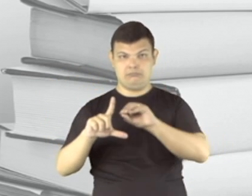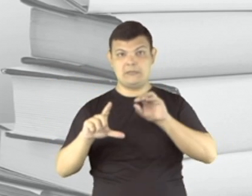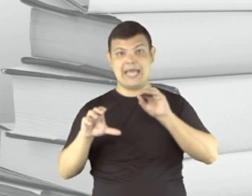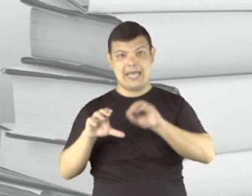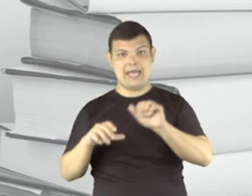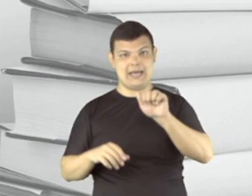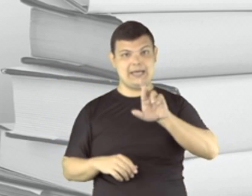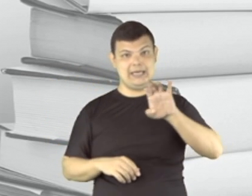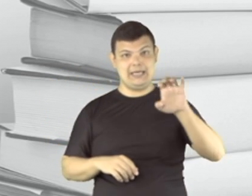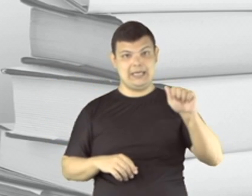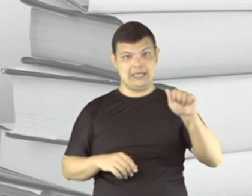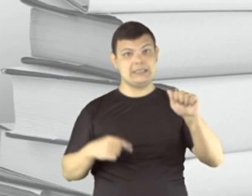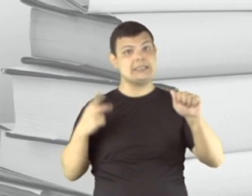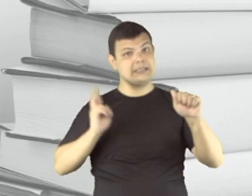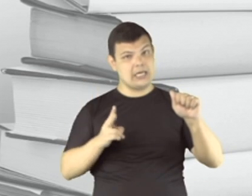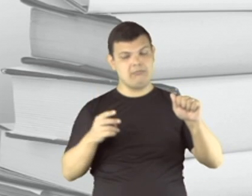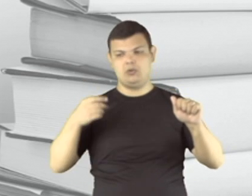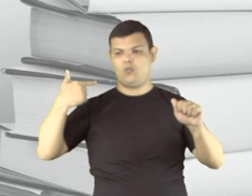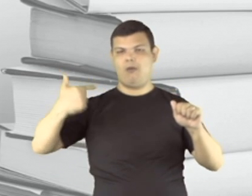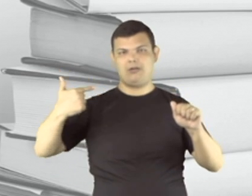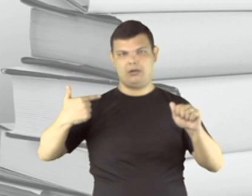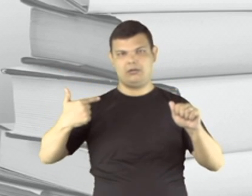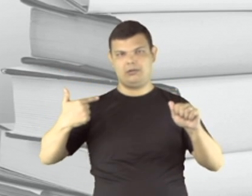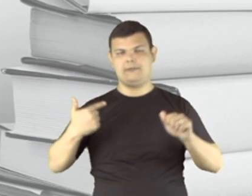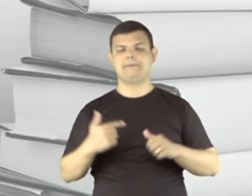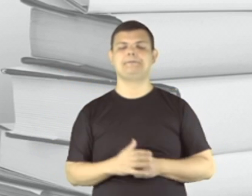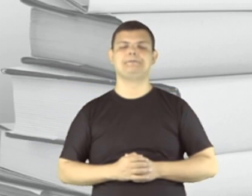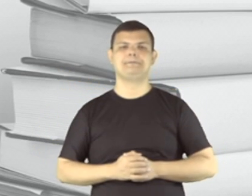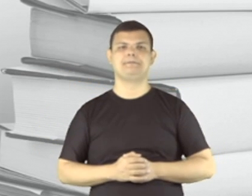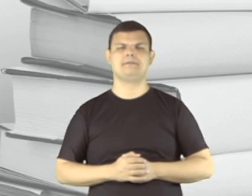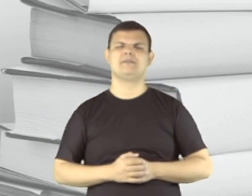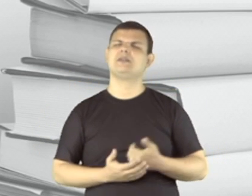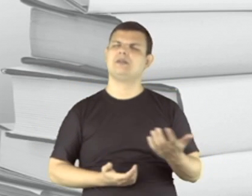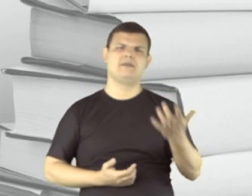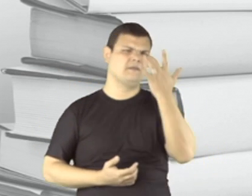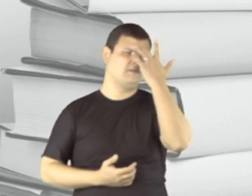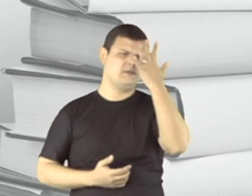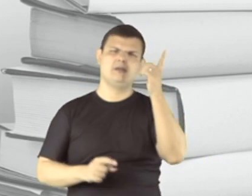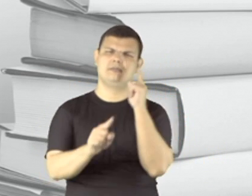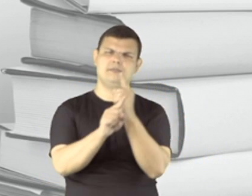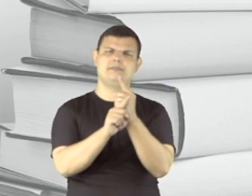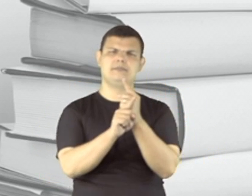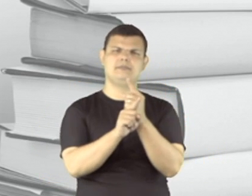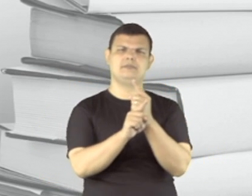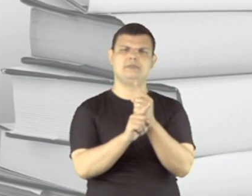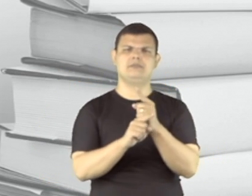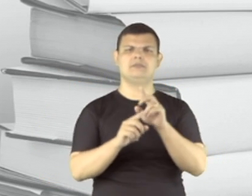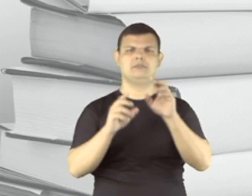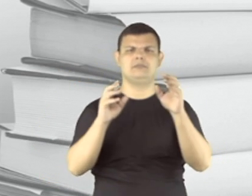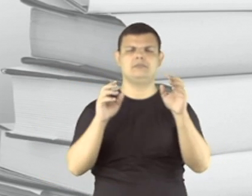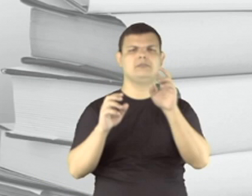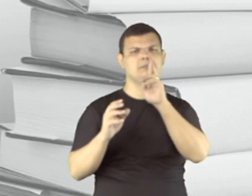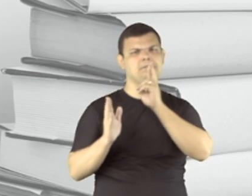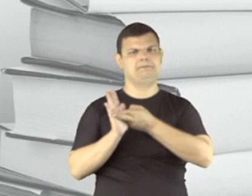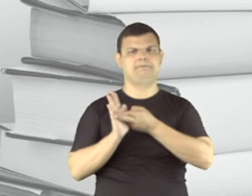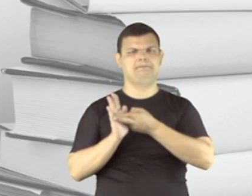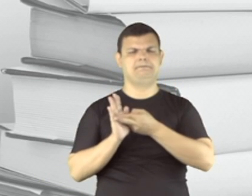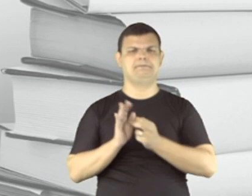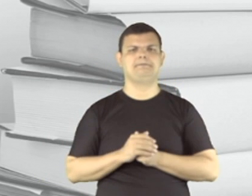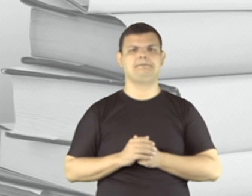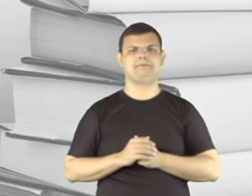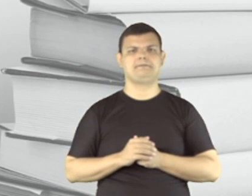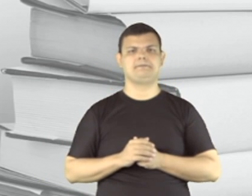o quadrado. Percebam como é muito fácil identificar a resolução da área.